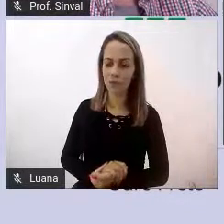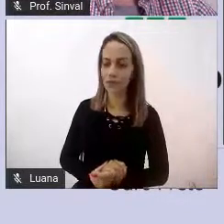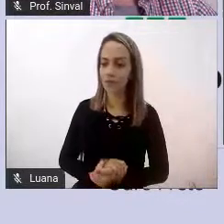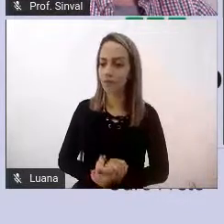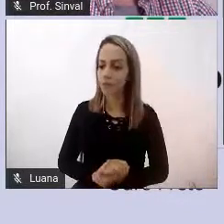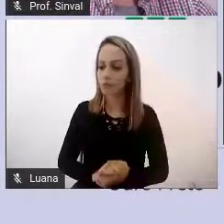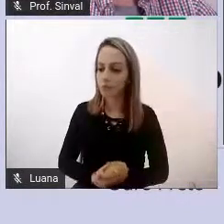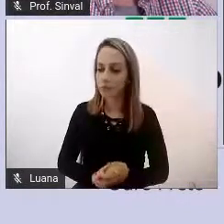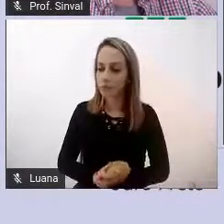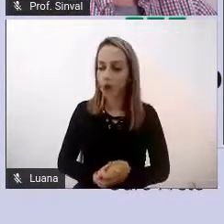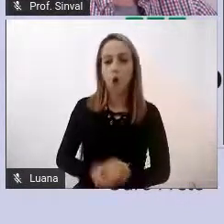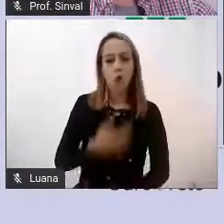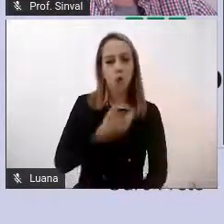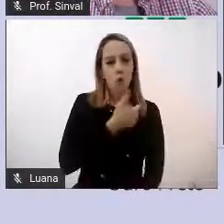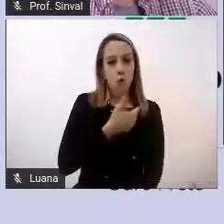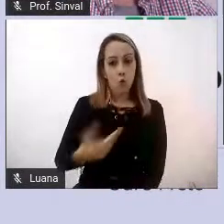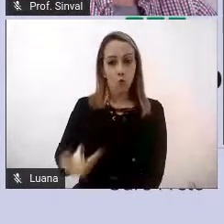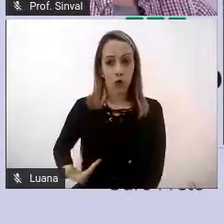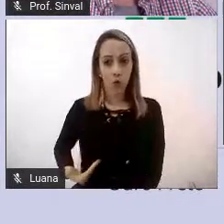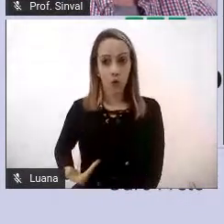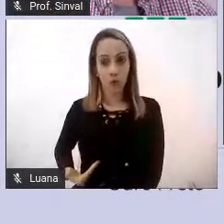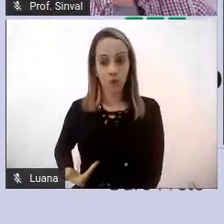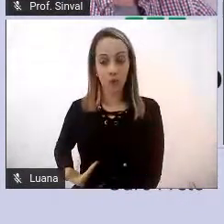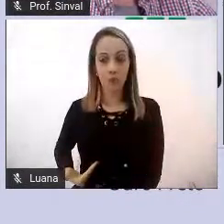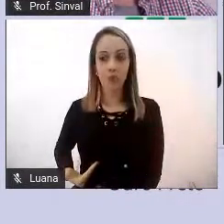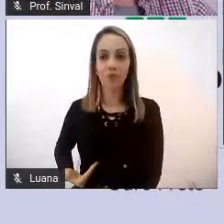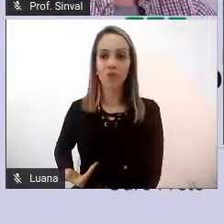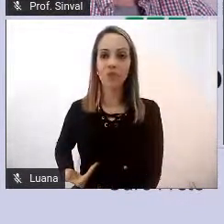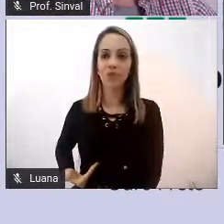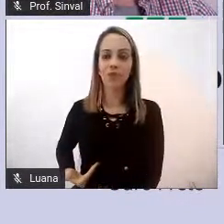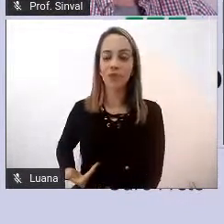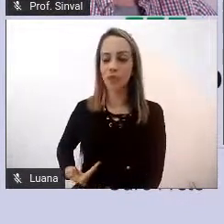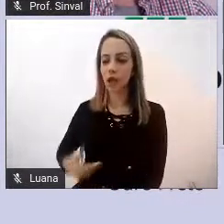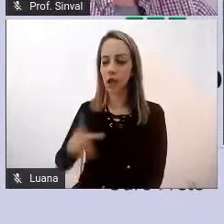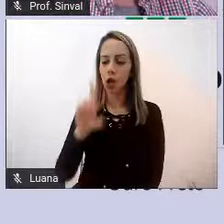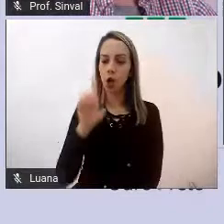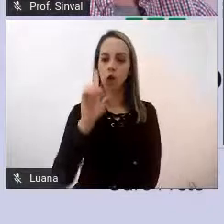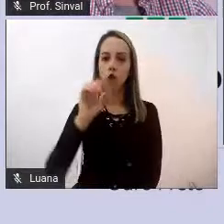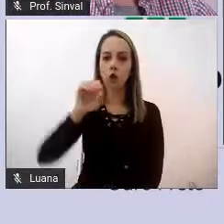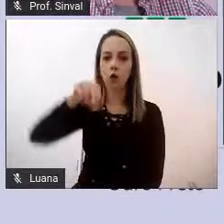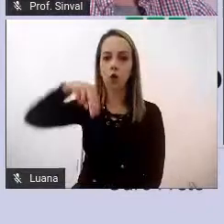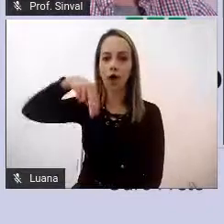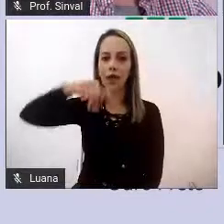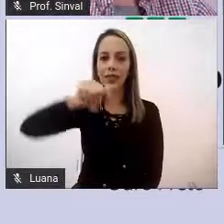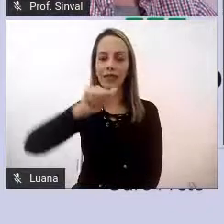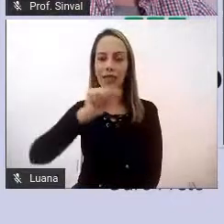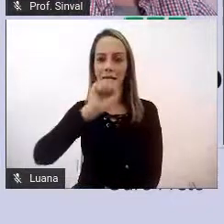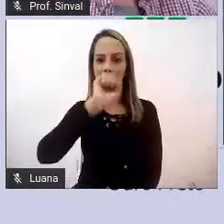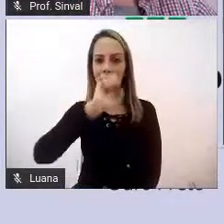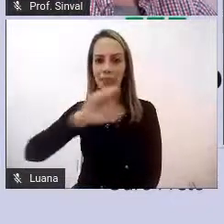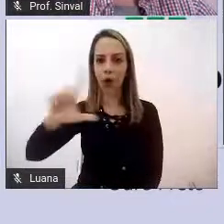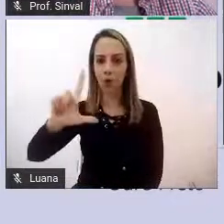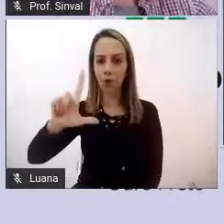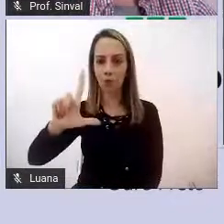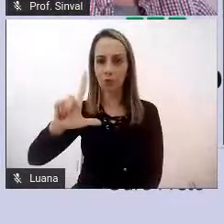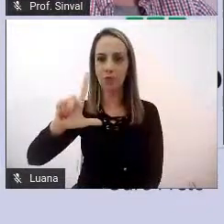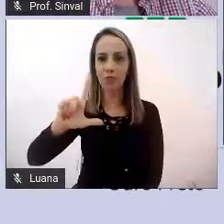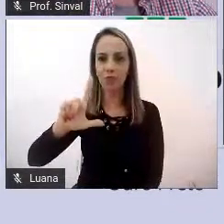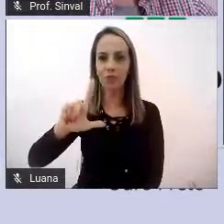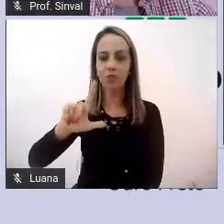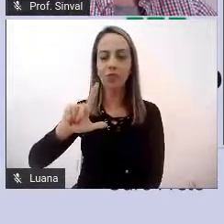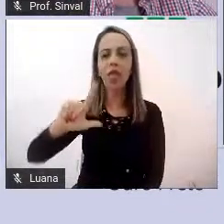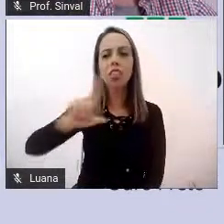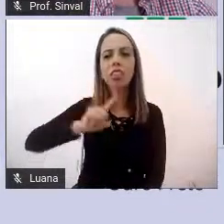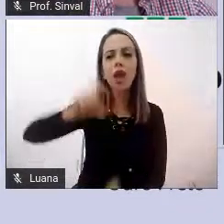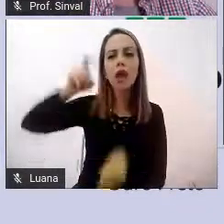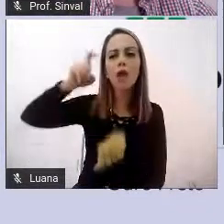O governo do Nassau, ele vai, então, ser marcado como um momento de grande,